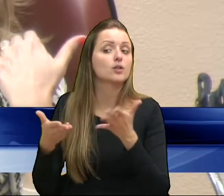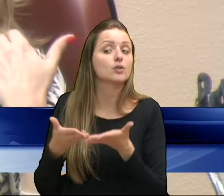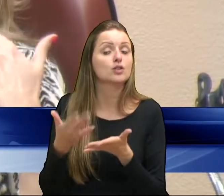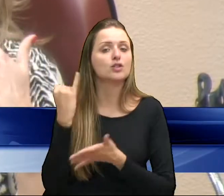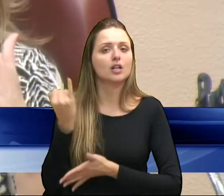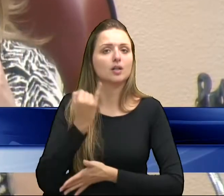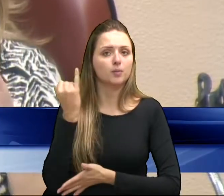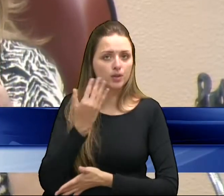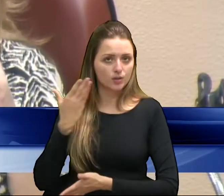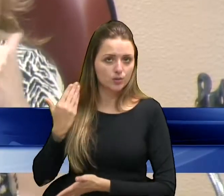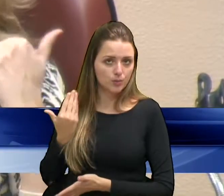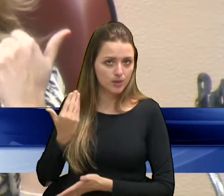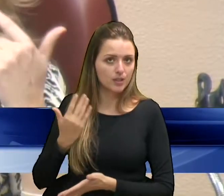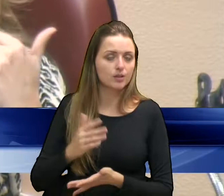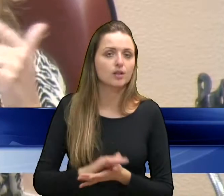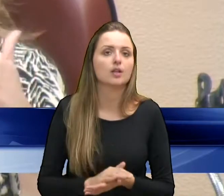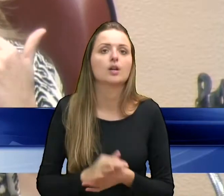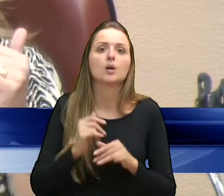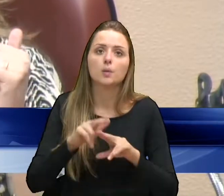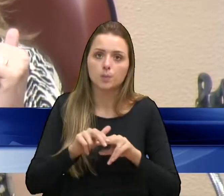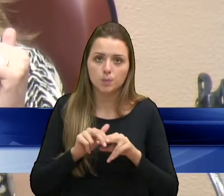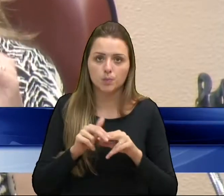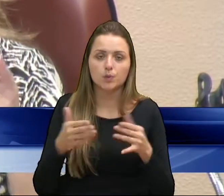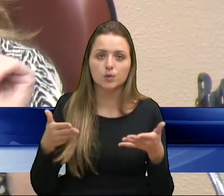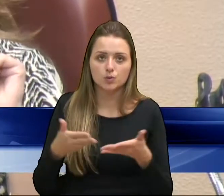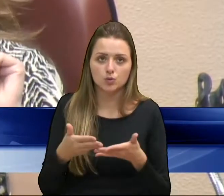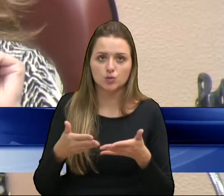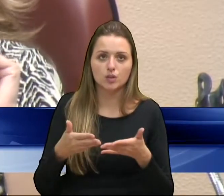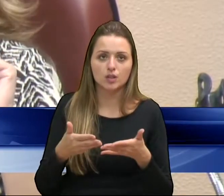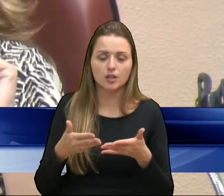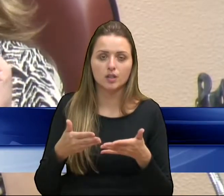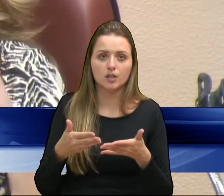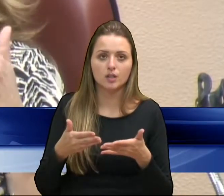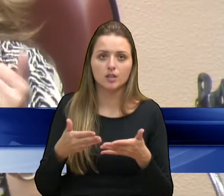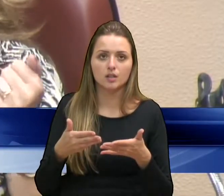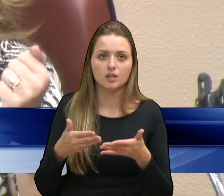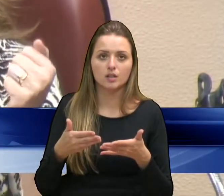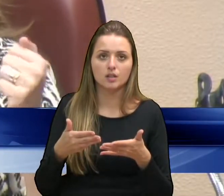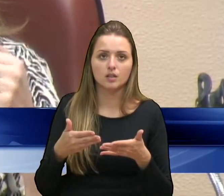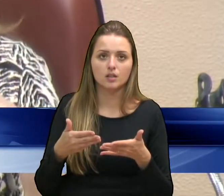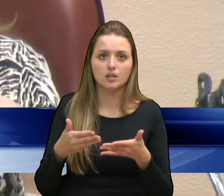passado. Para isso, a gente até já está com uma ação